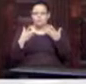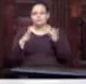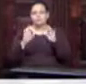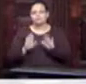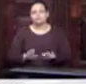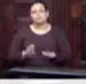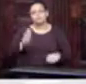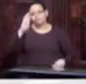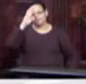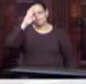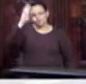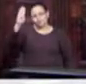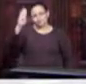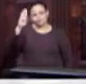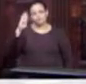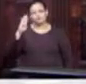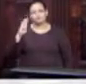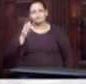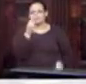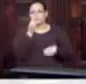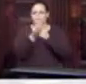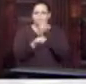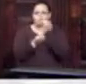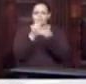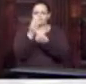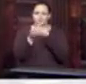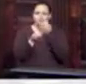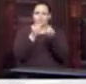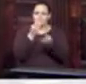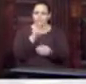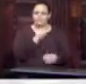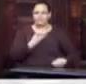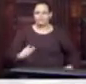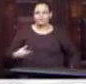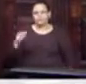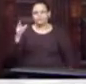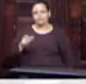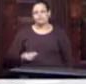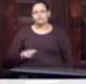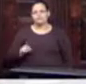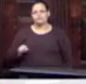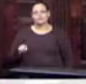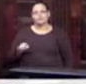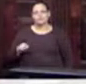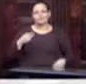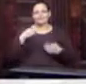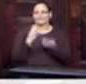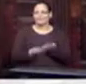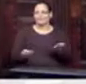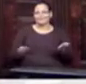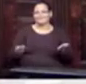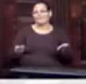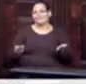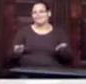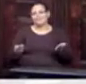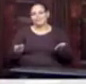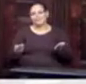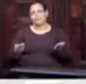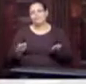mas, acima de tudo, denunciando um governo que perdeu